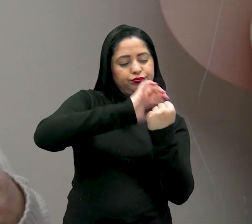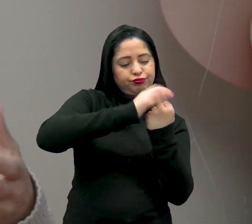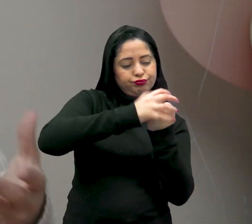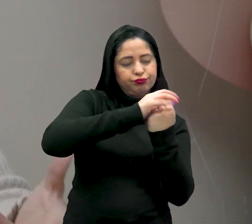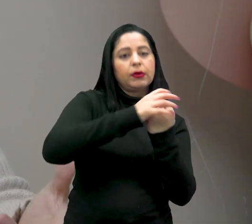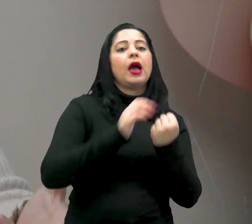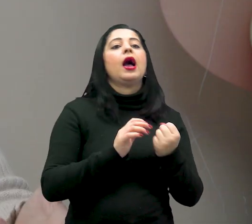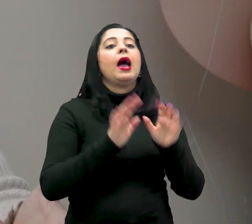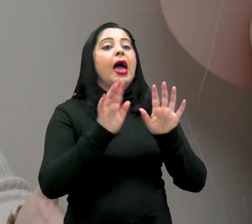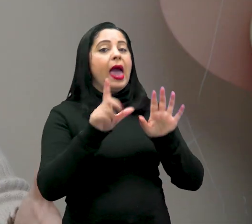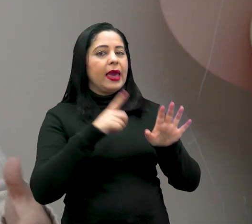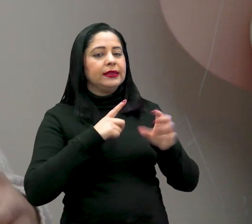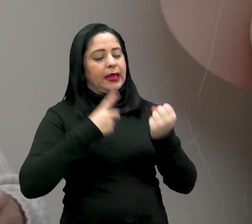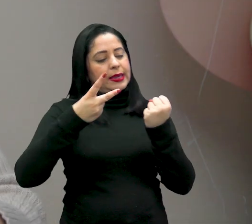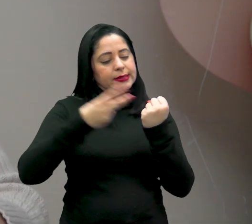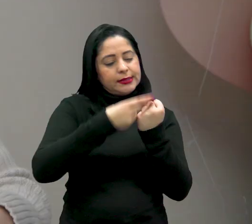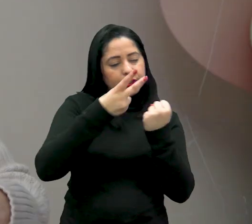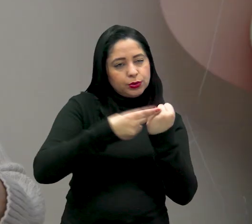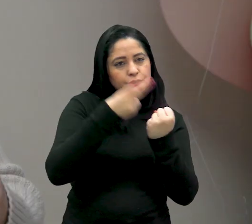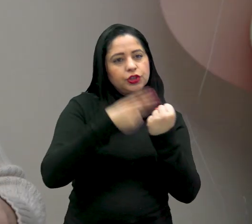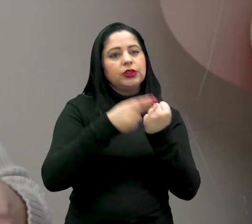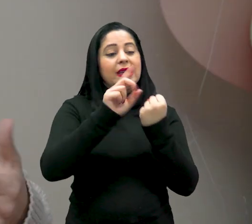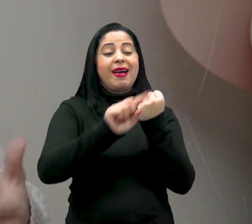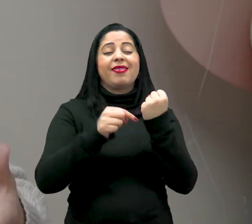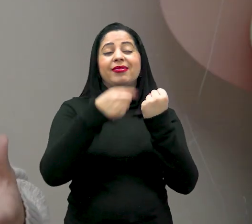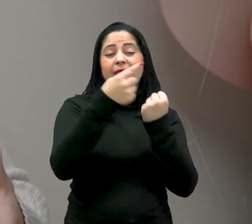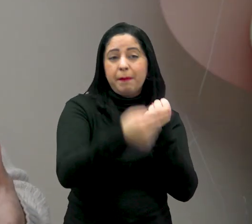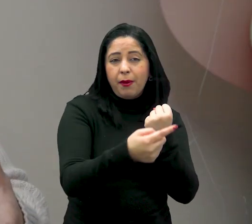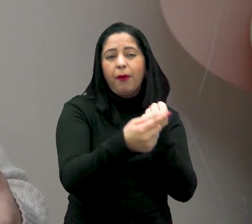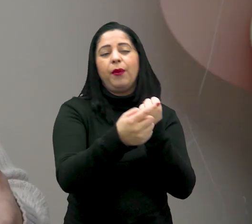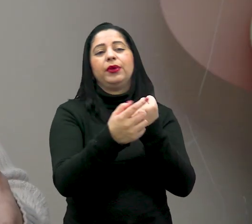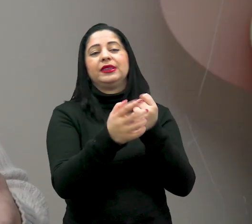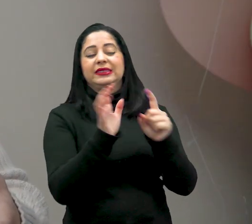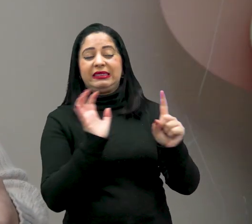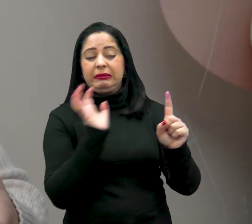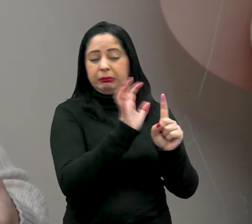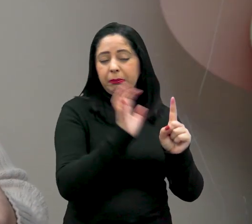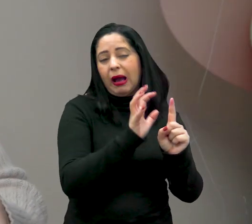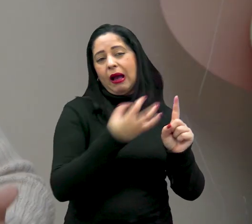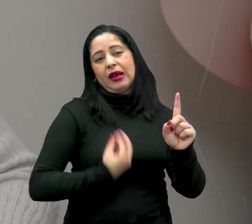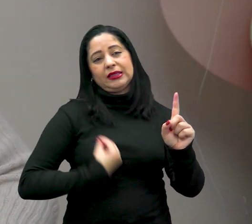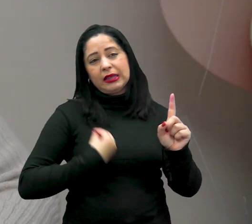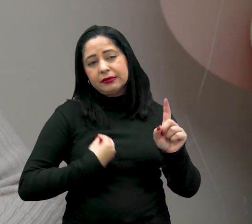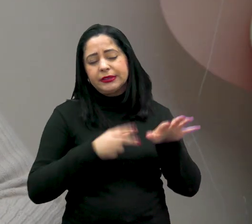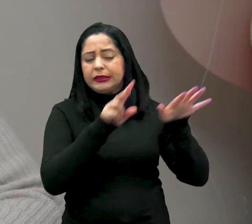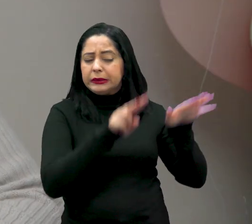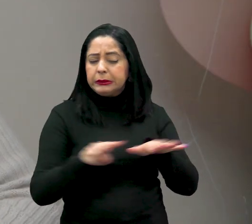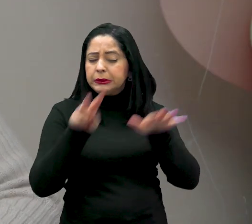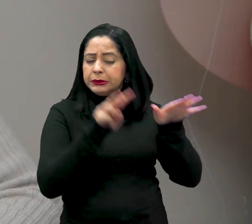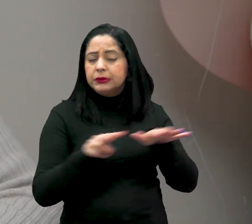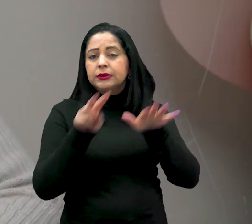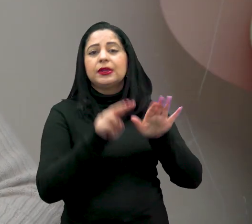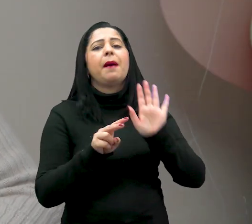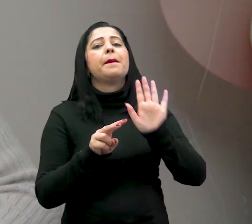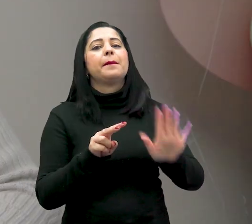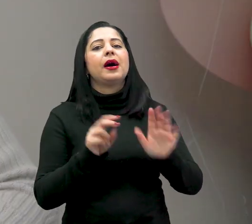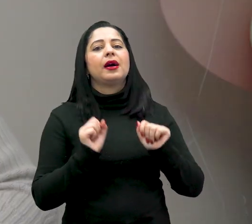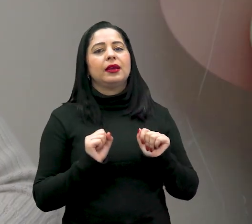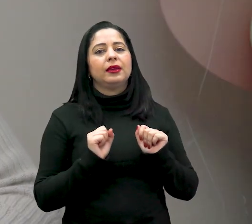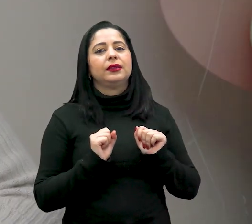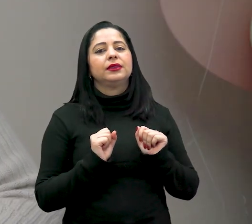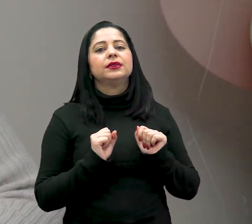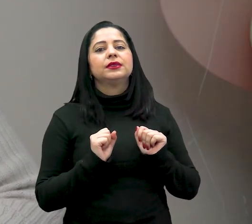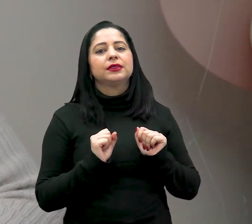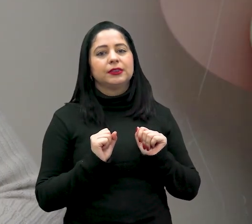exige um período de pós-operatório, né? Então, quer dizer, é algo que vai impactar ali na rotina daquele paciente, pelo menos por algumas semanas. Mas em